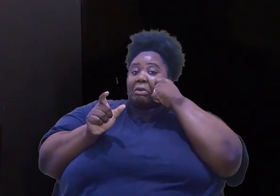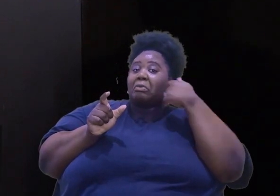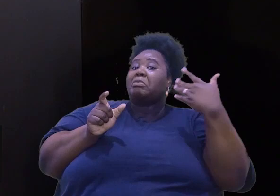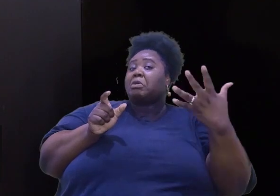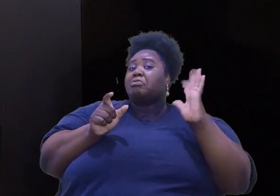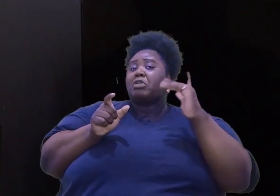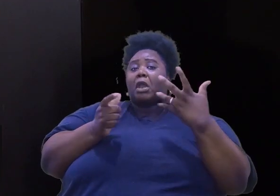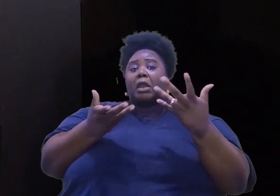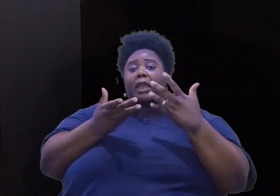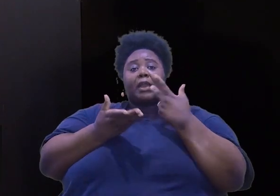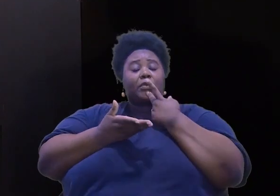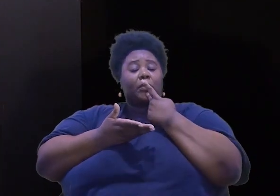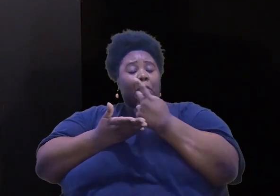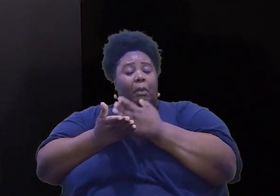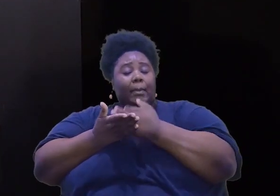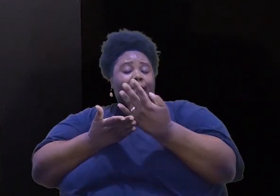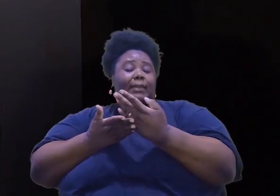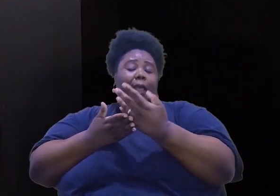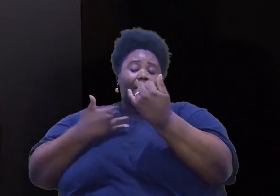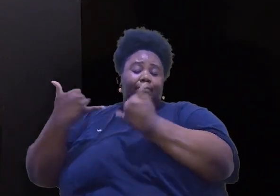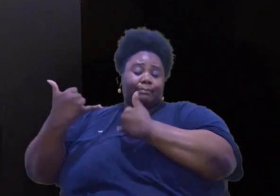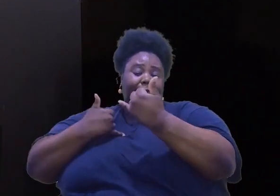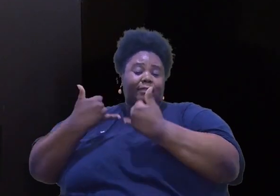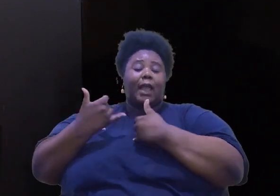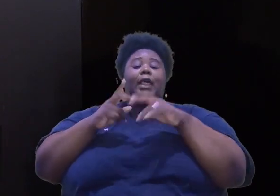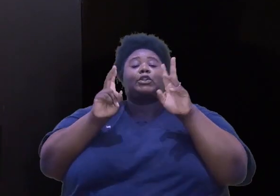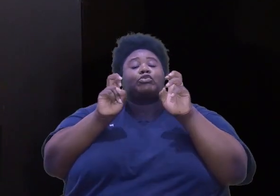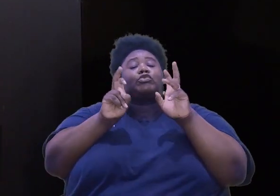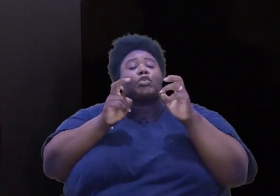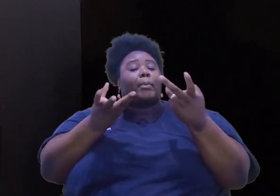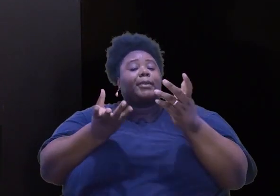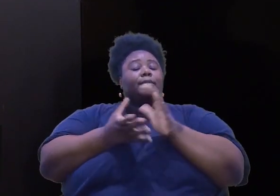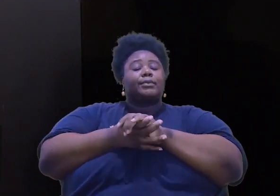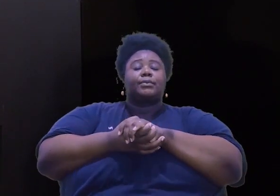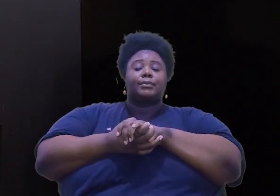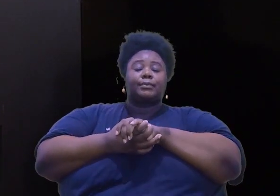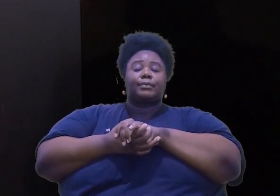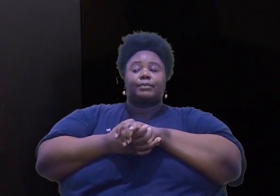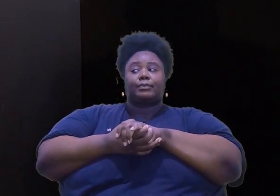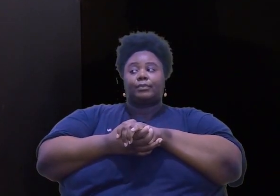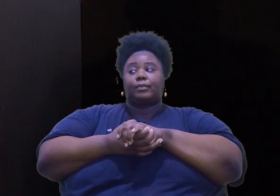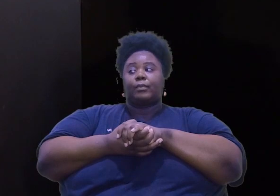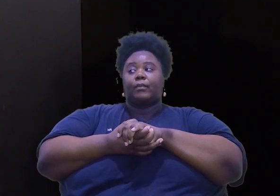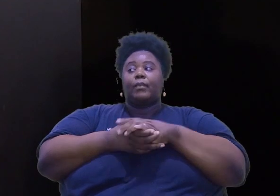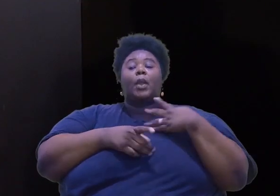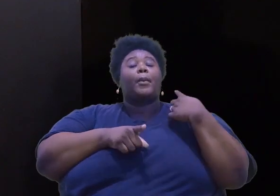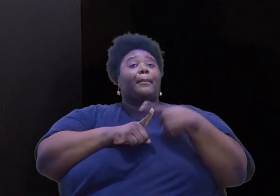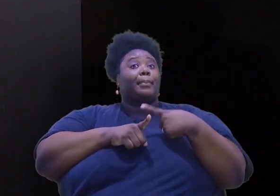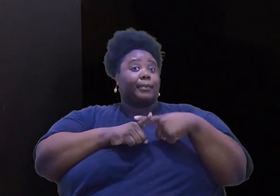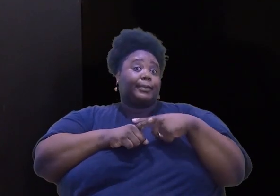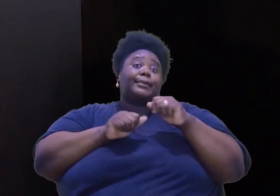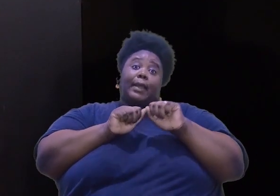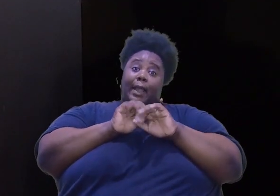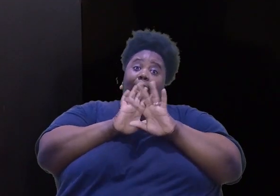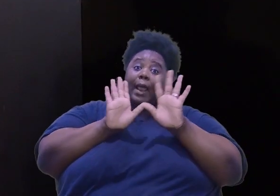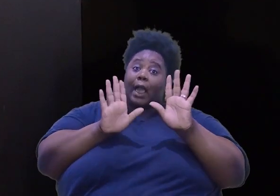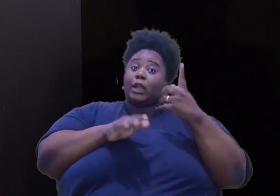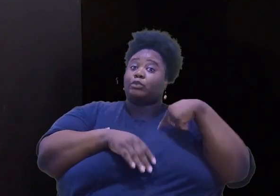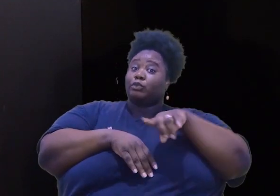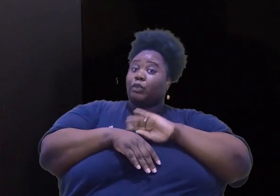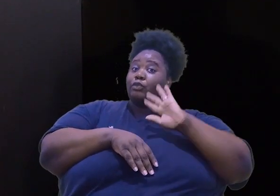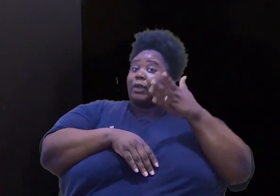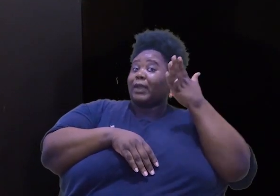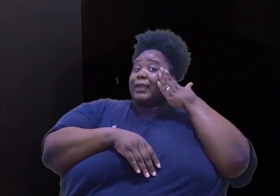queria começar ouvindo Conceição em relação a isso, porque, obviamente, hoje